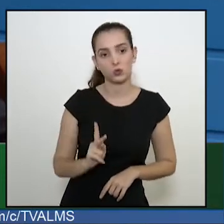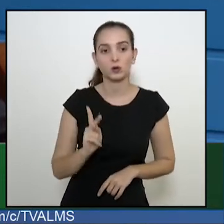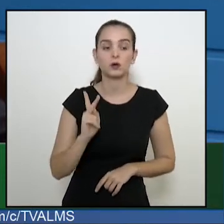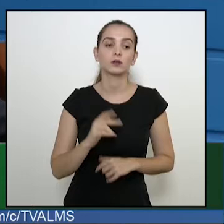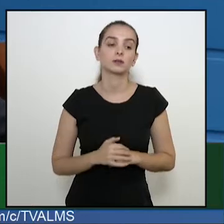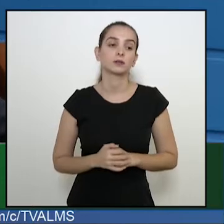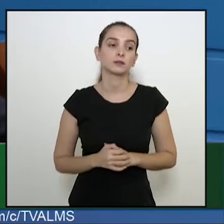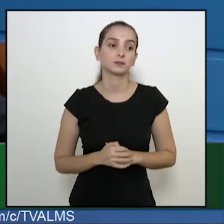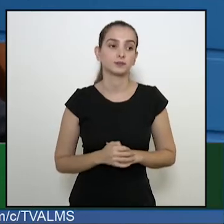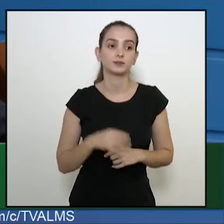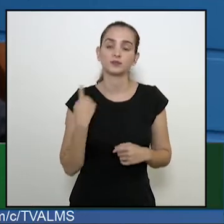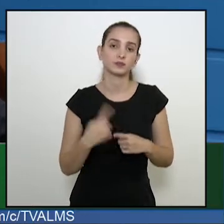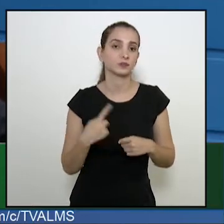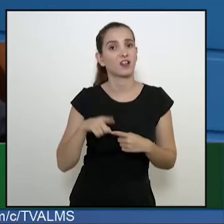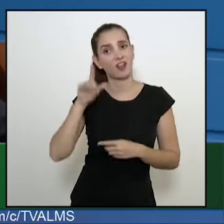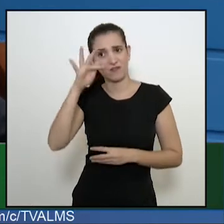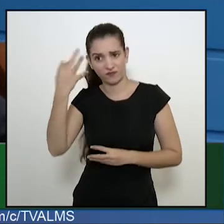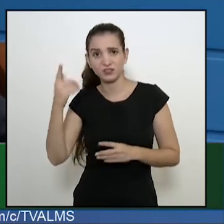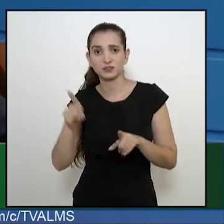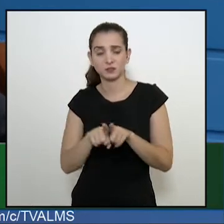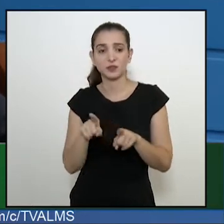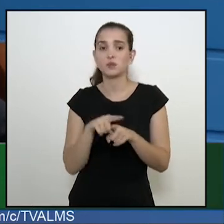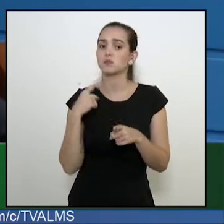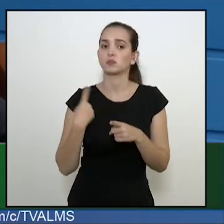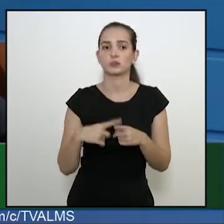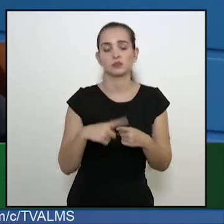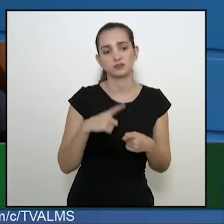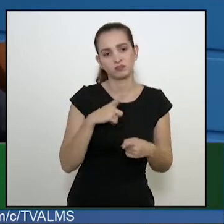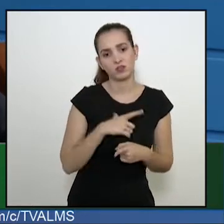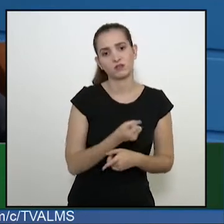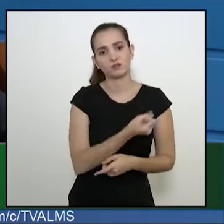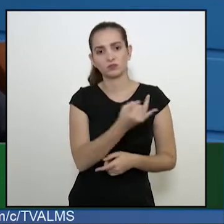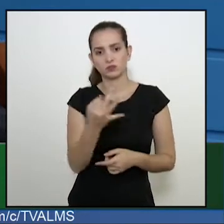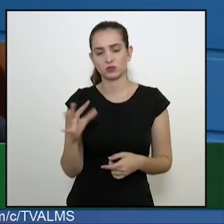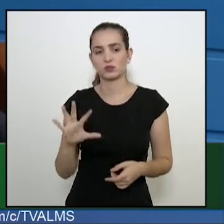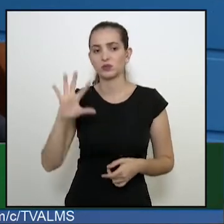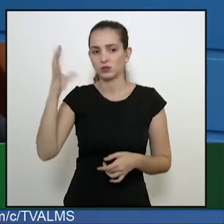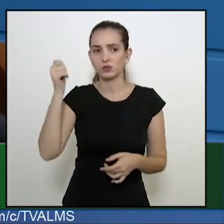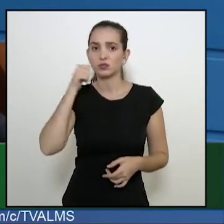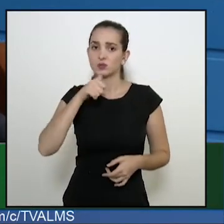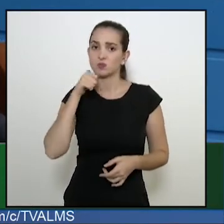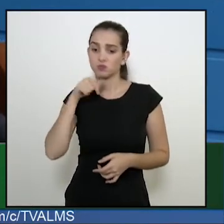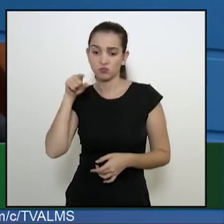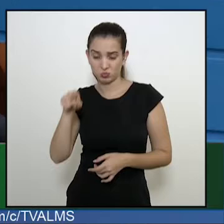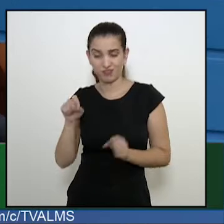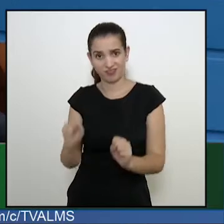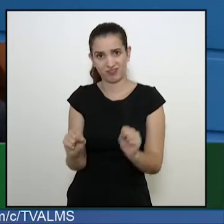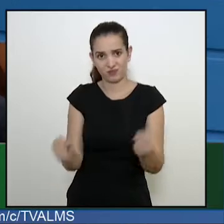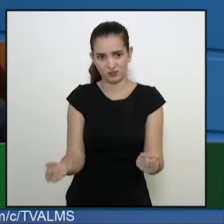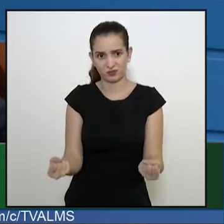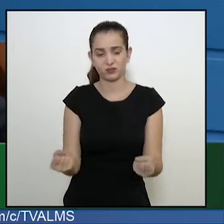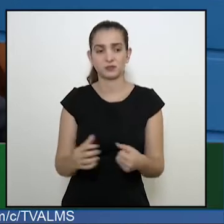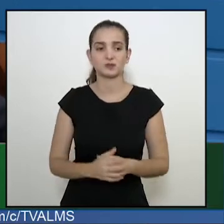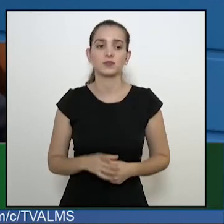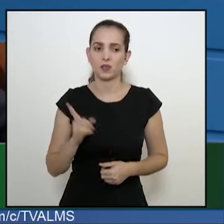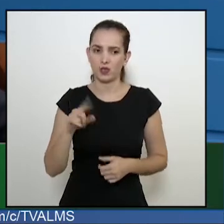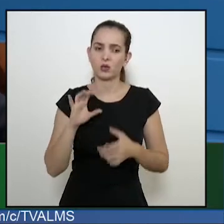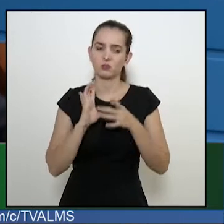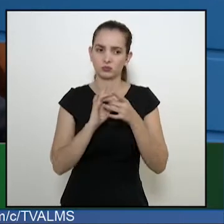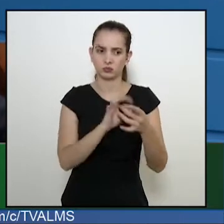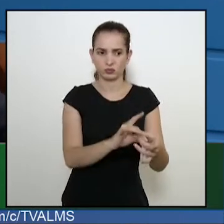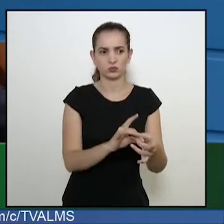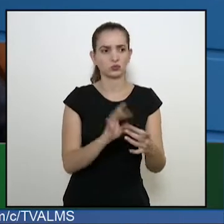quê? Porque as causas que essa mulher defendia são causas